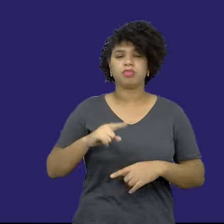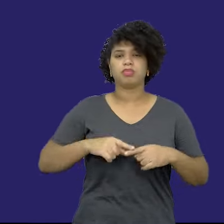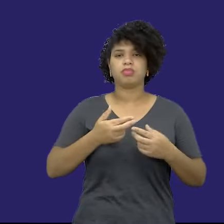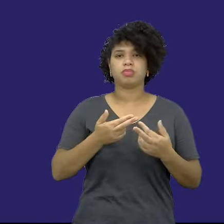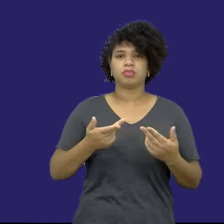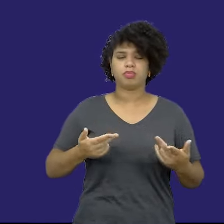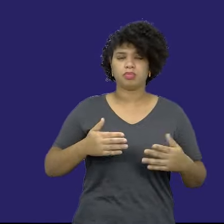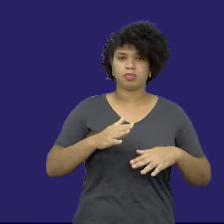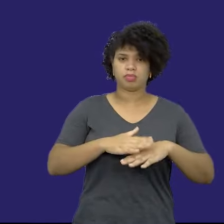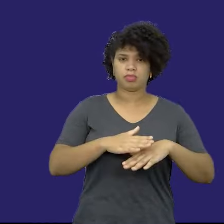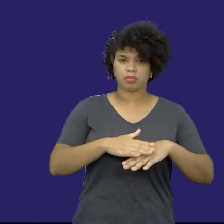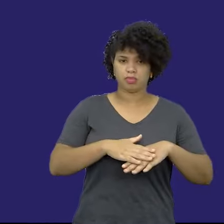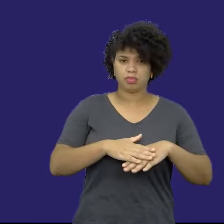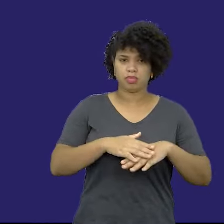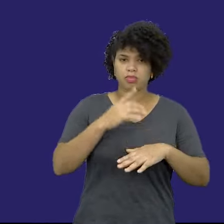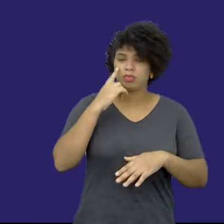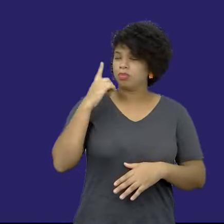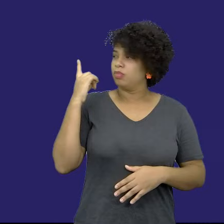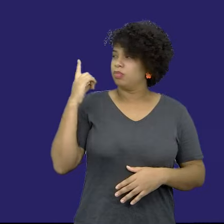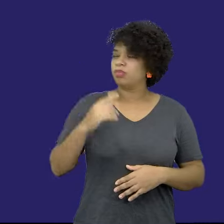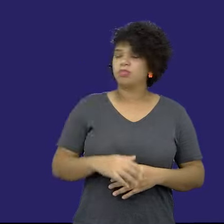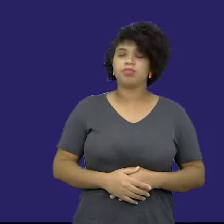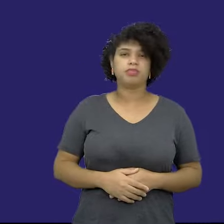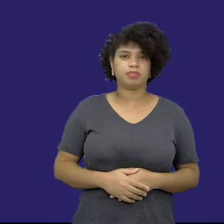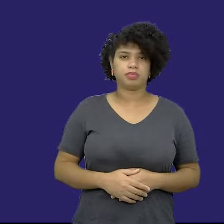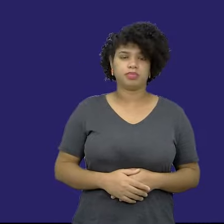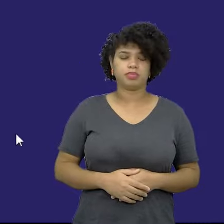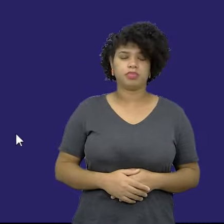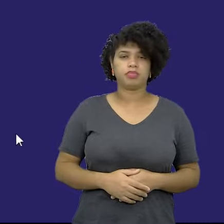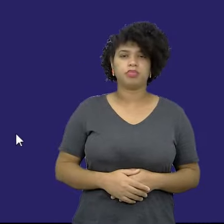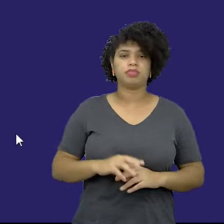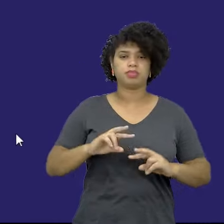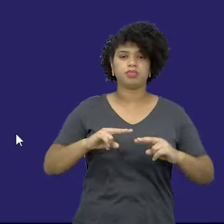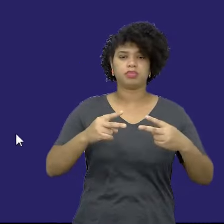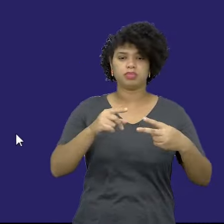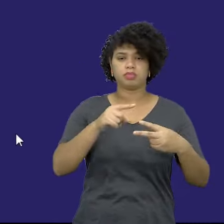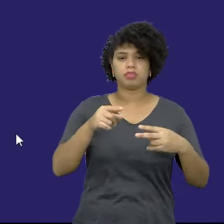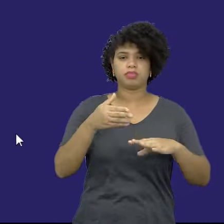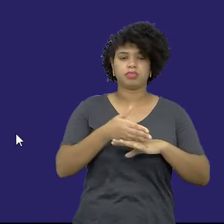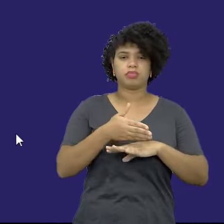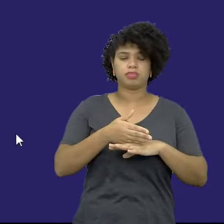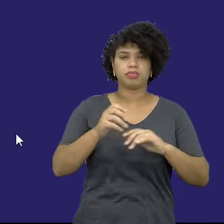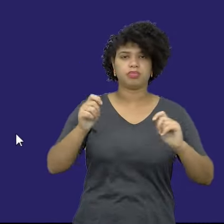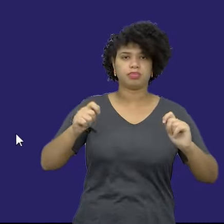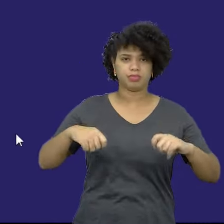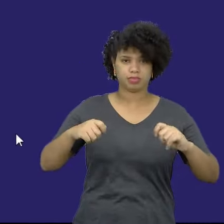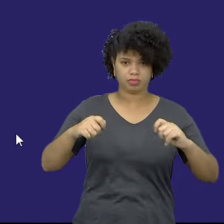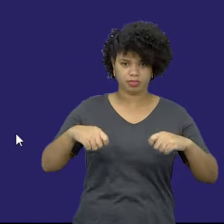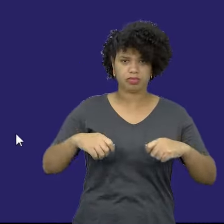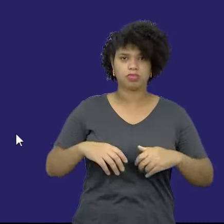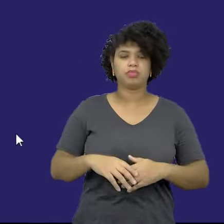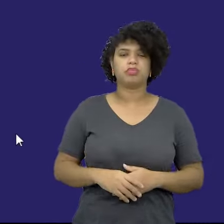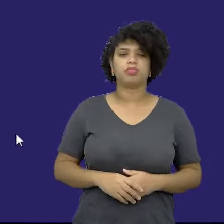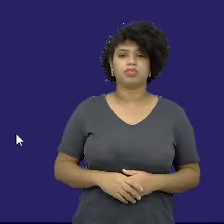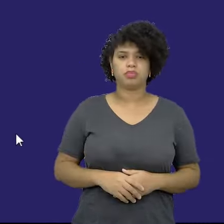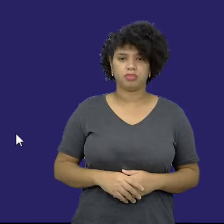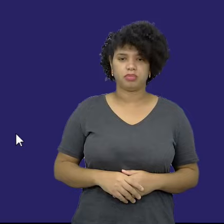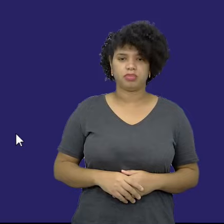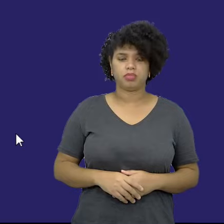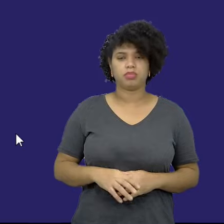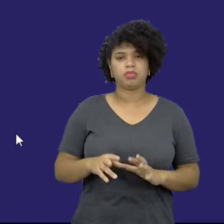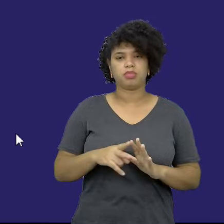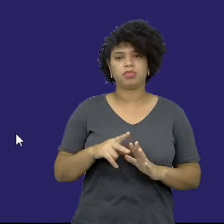mãos. E aqui na tela aparece para vocês o link onde vocês podem acessar esse material, tanto o material